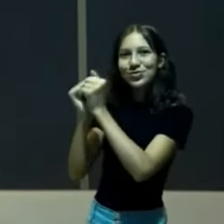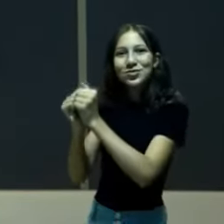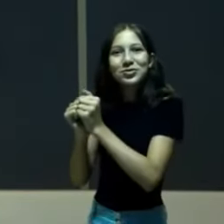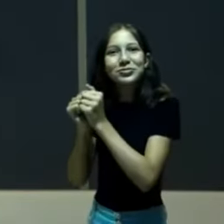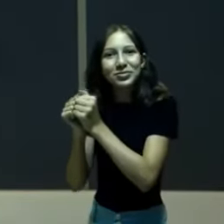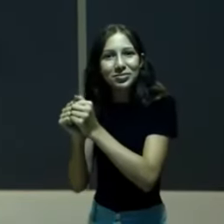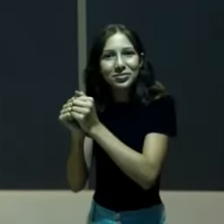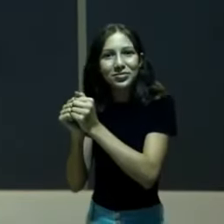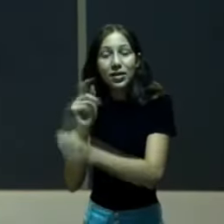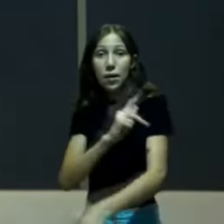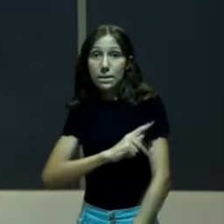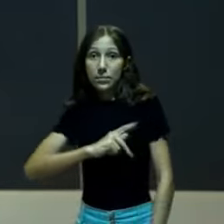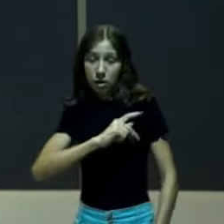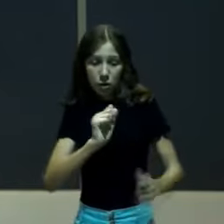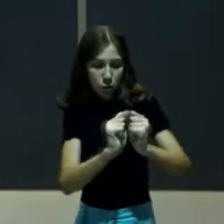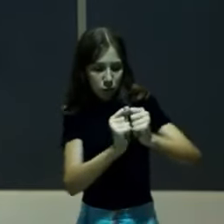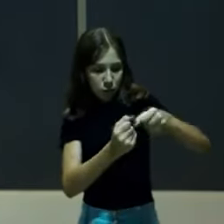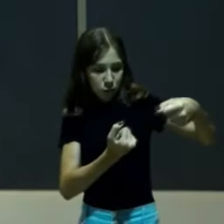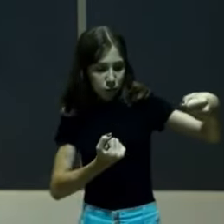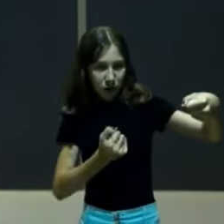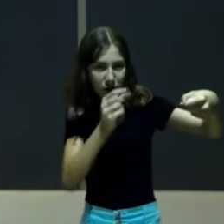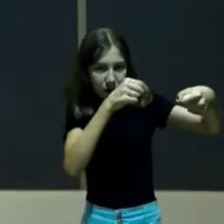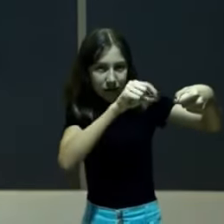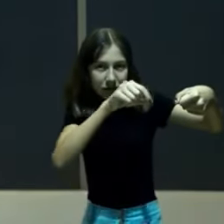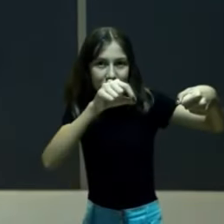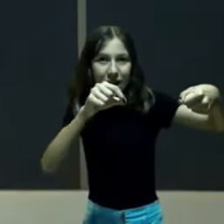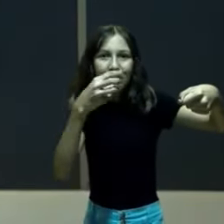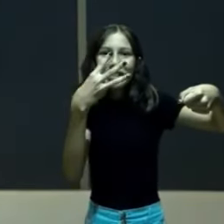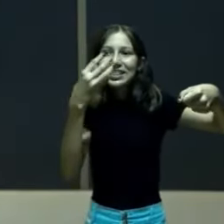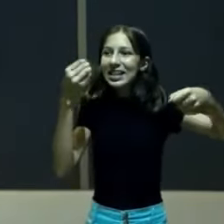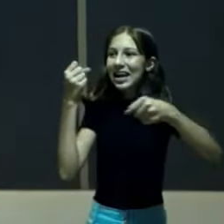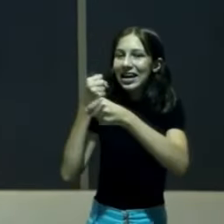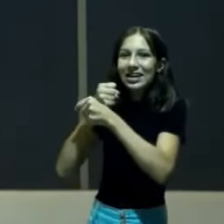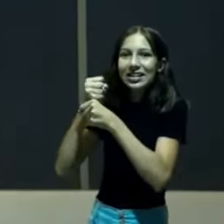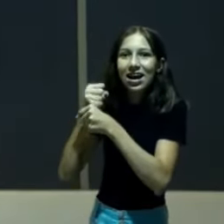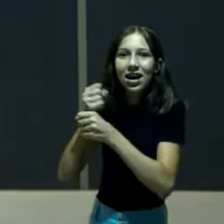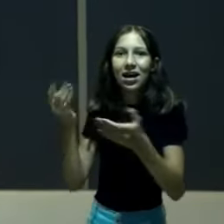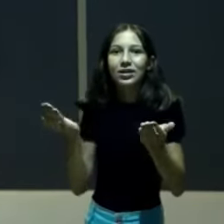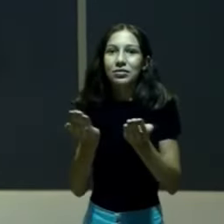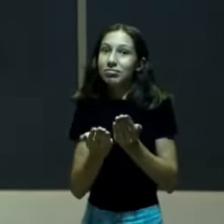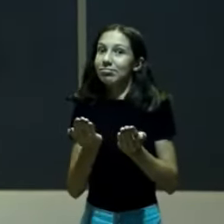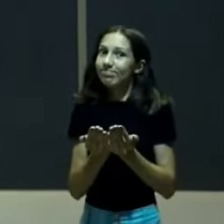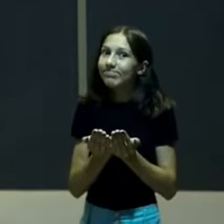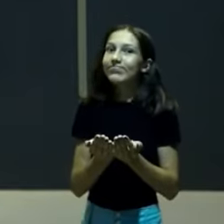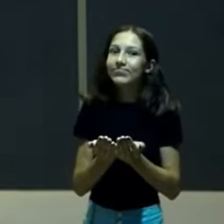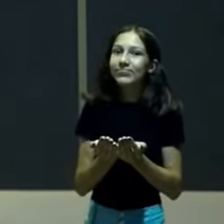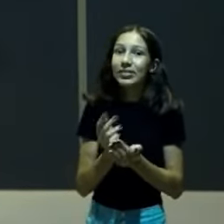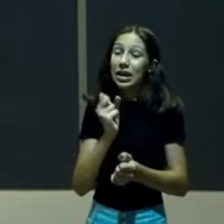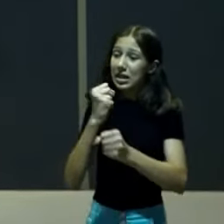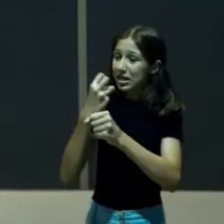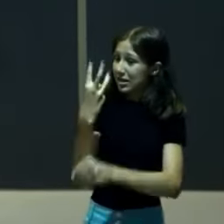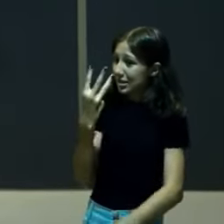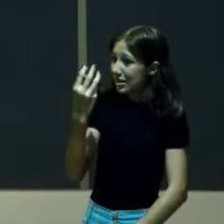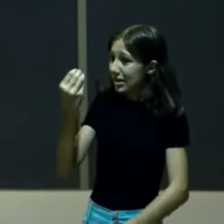Paulo, quando está escrevendo essa carta, Paulo já tem 30 anos de fé, e em 30 anos Paulo conhecia muito